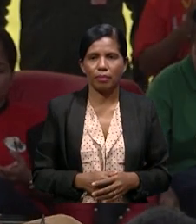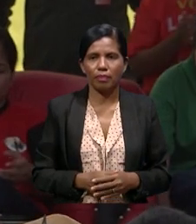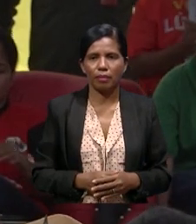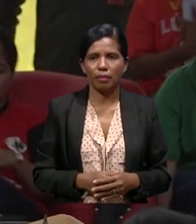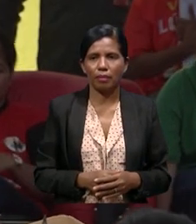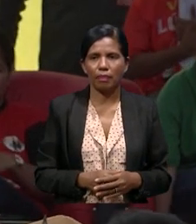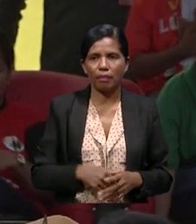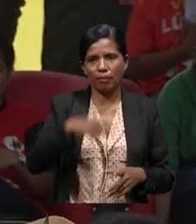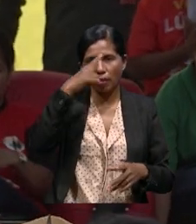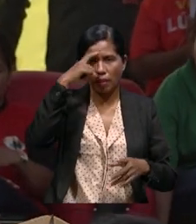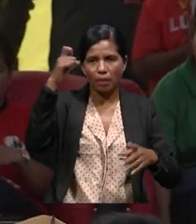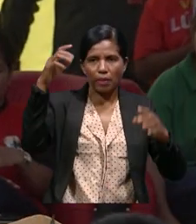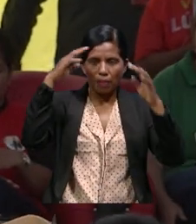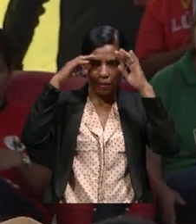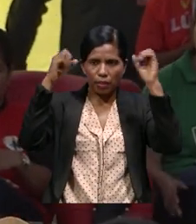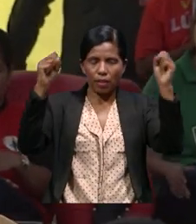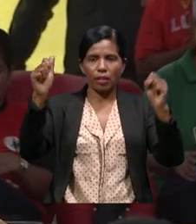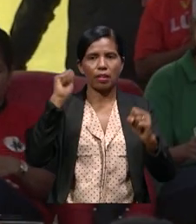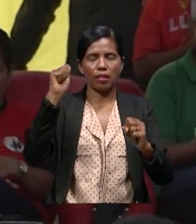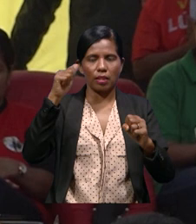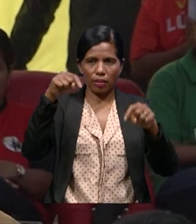tamba presidente, candidato e danei,